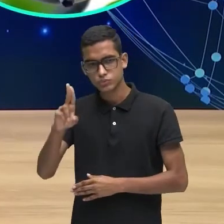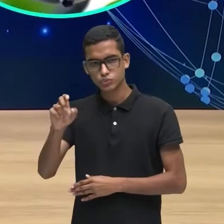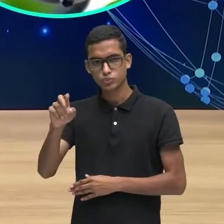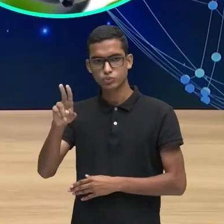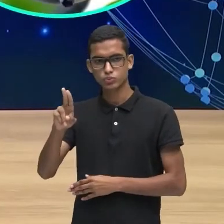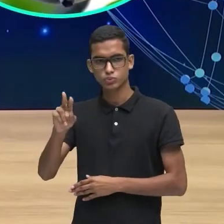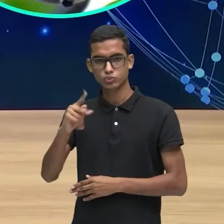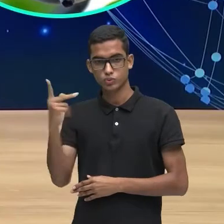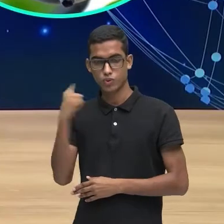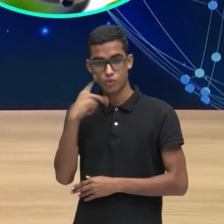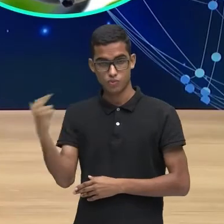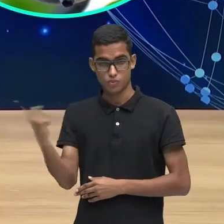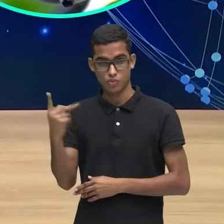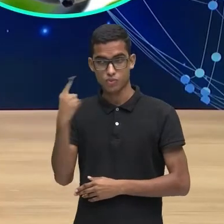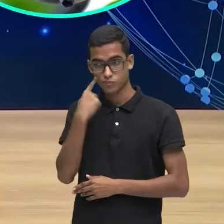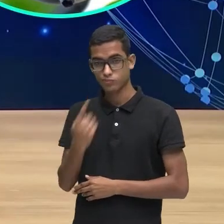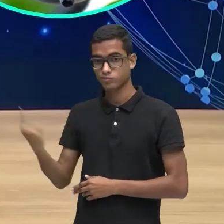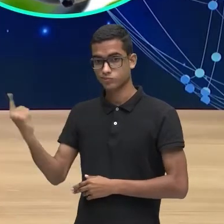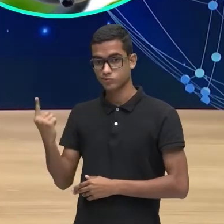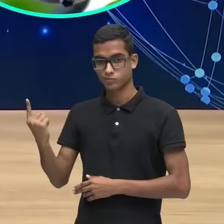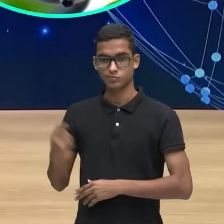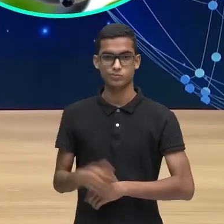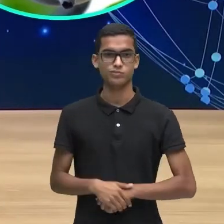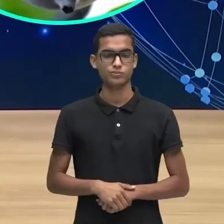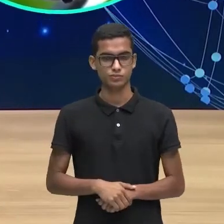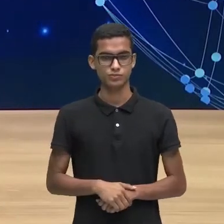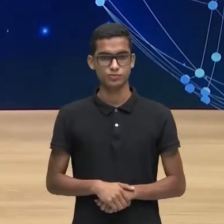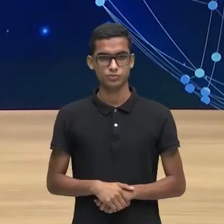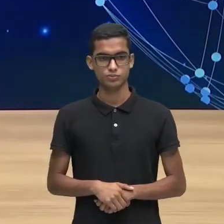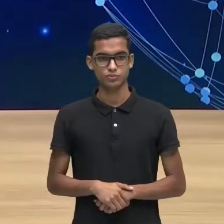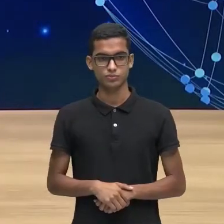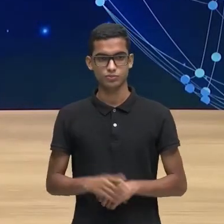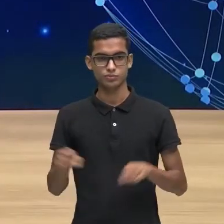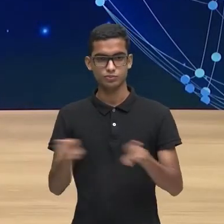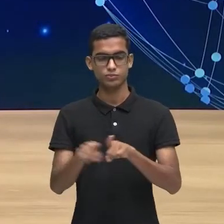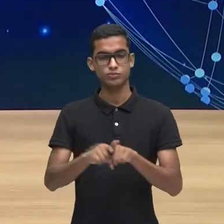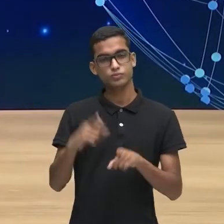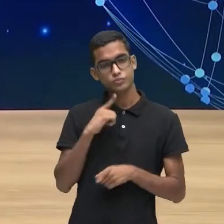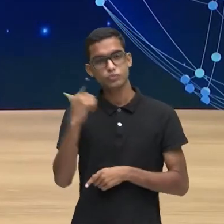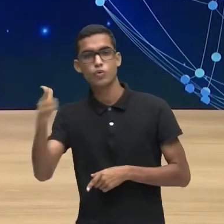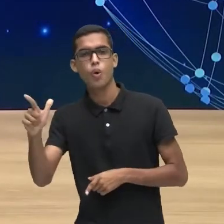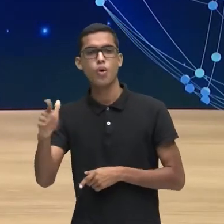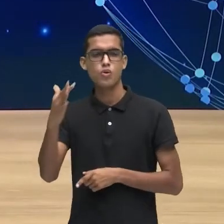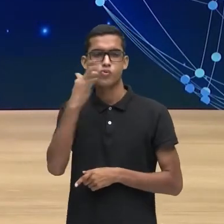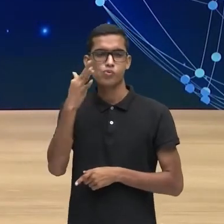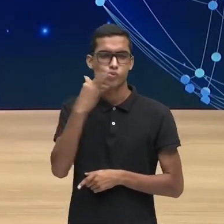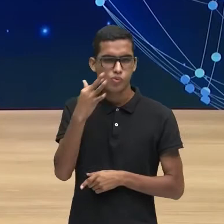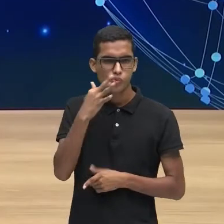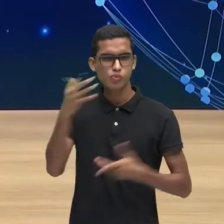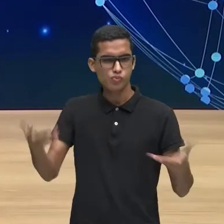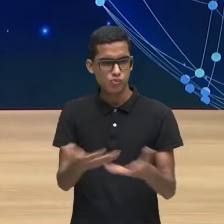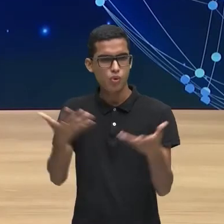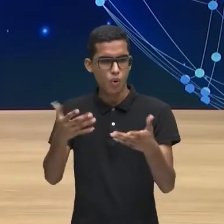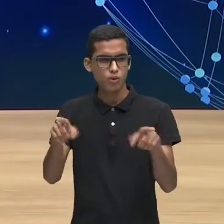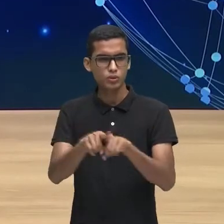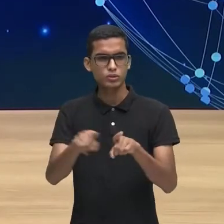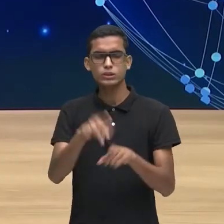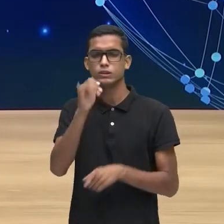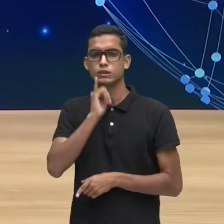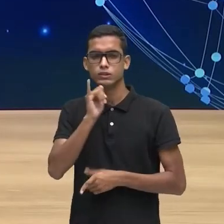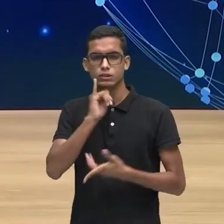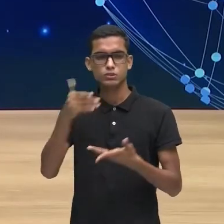jenipapo. Além desses elementos, você pode encontrar também frutas, verduras, como por exemplo,